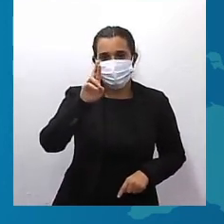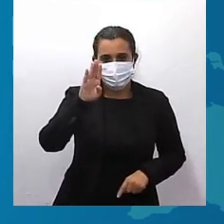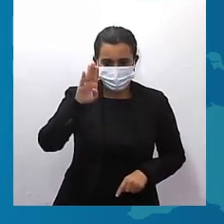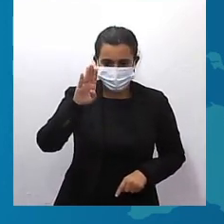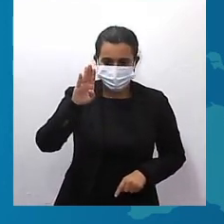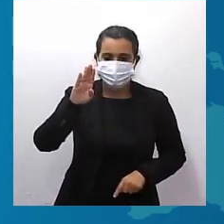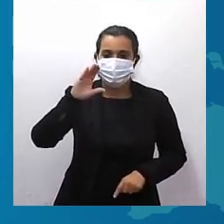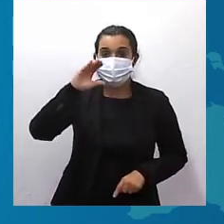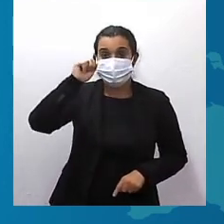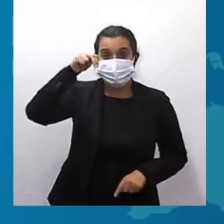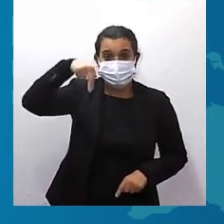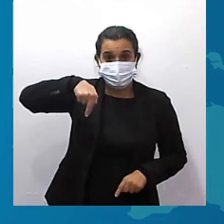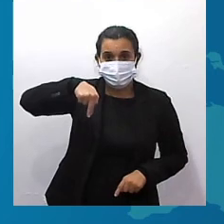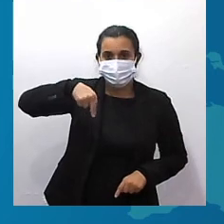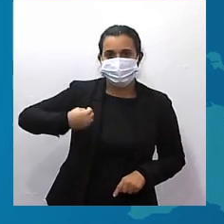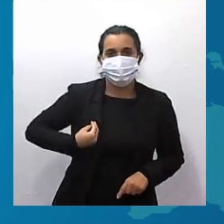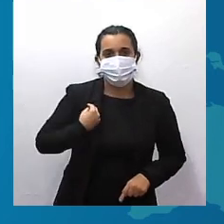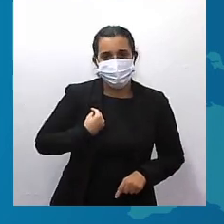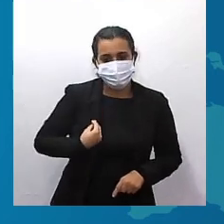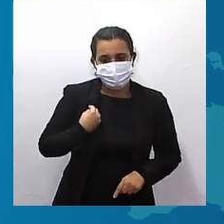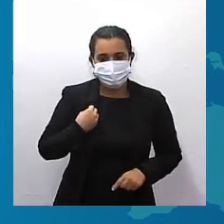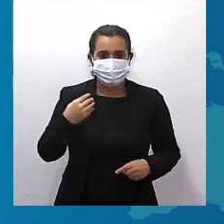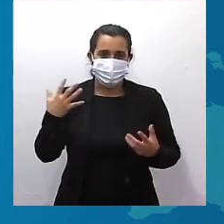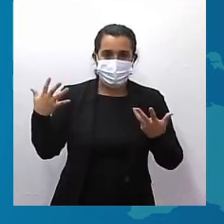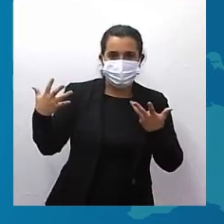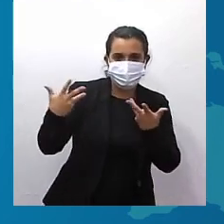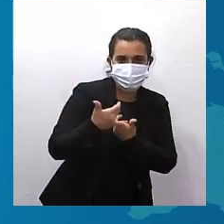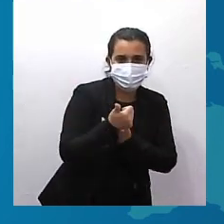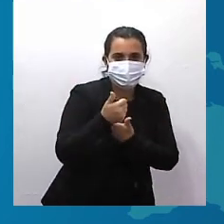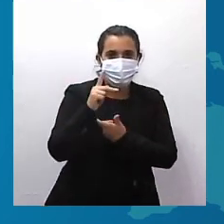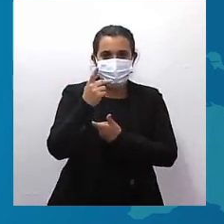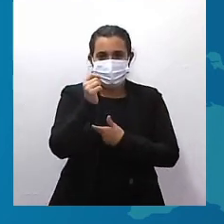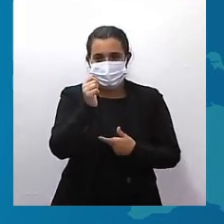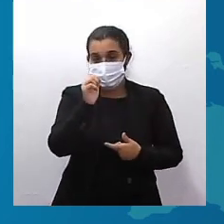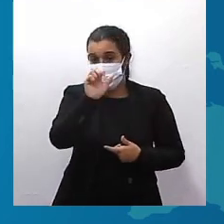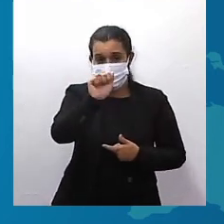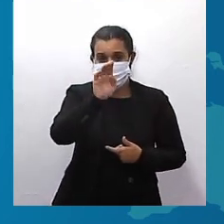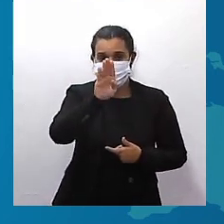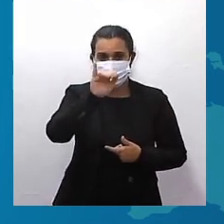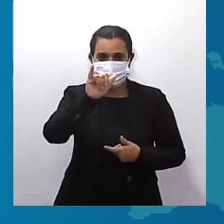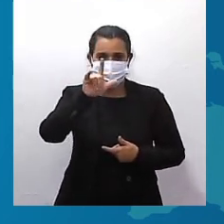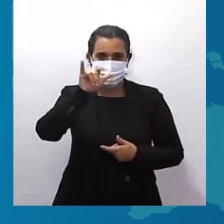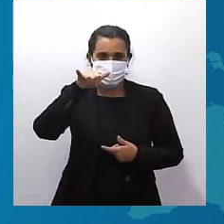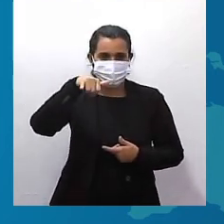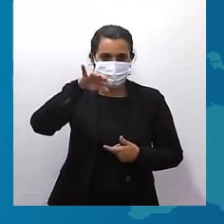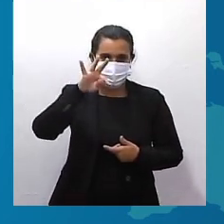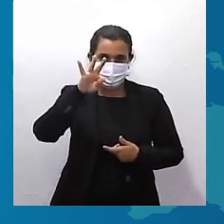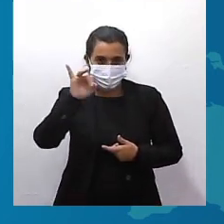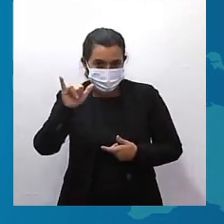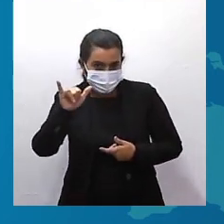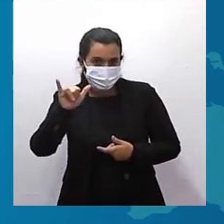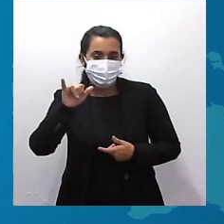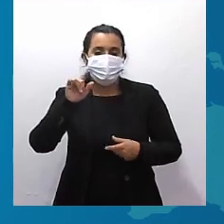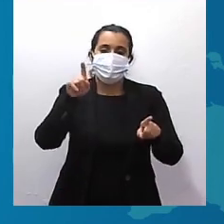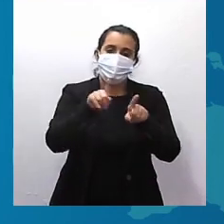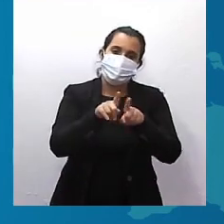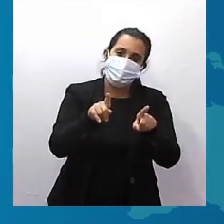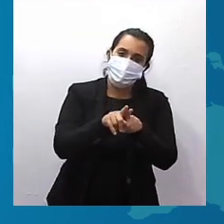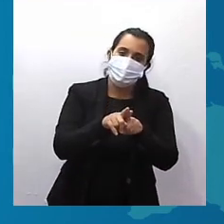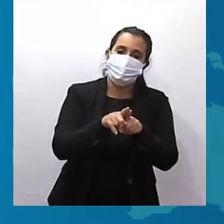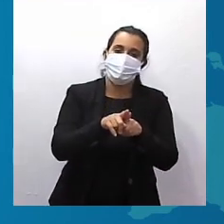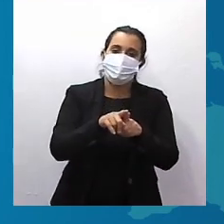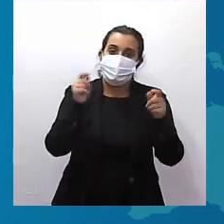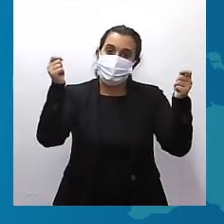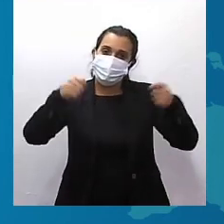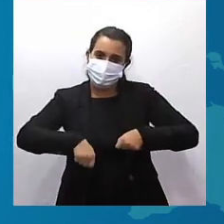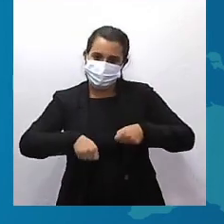ability and capacity, habilidade e capacidade. Eu espero que você tenha escolhido aí ou Marvel ou DC, mas